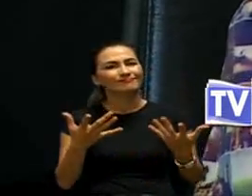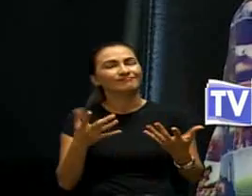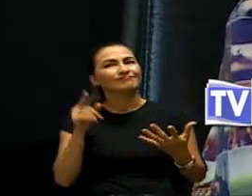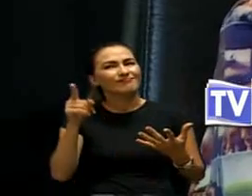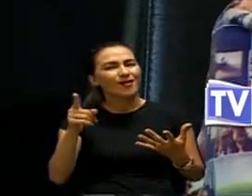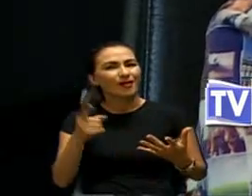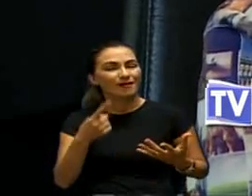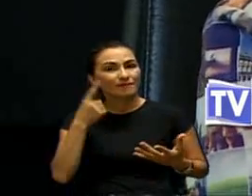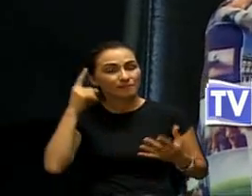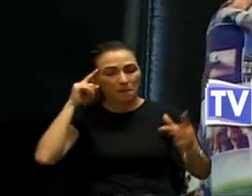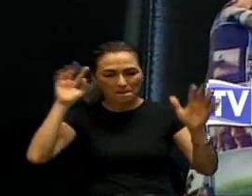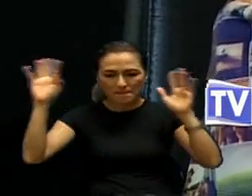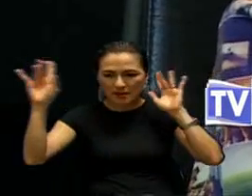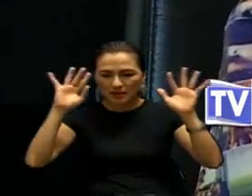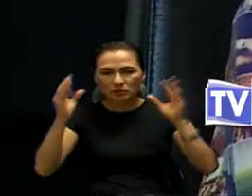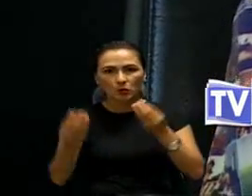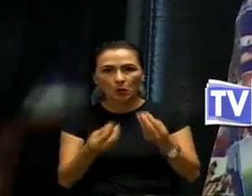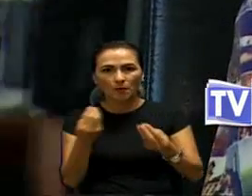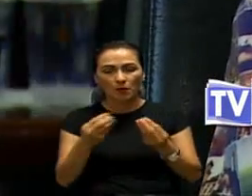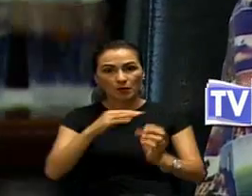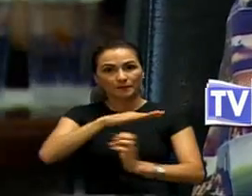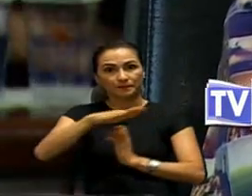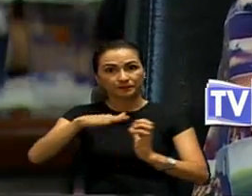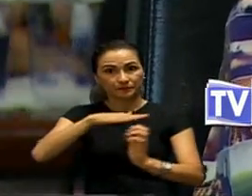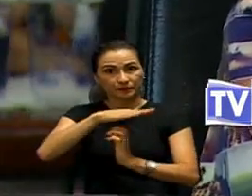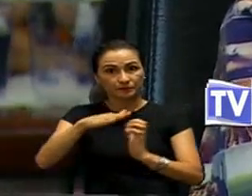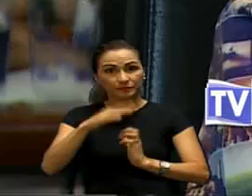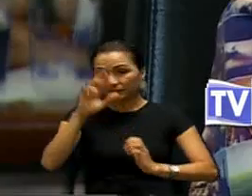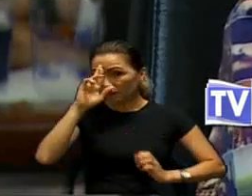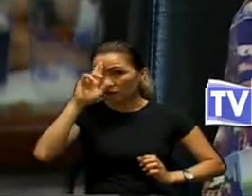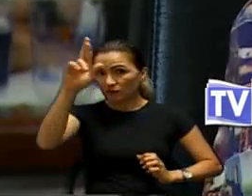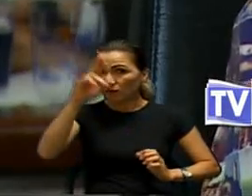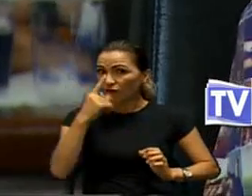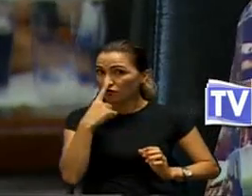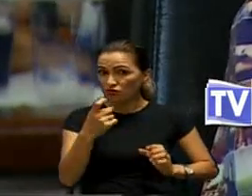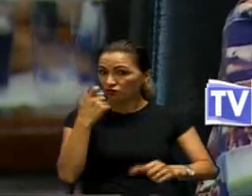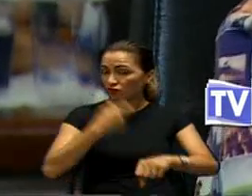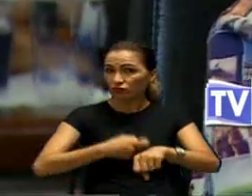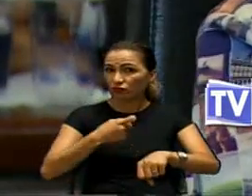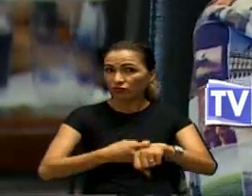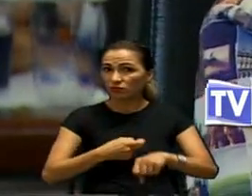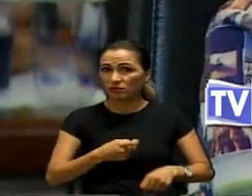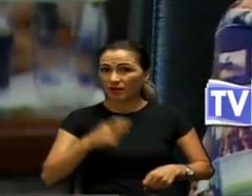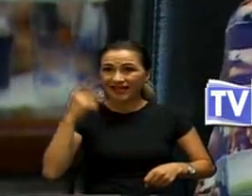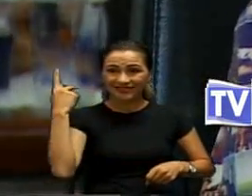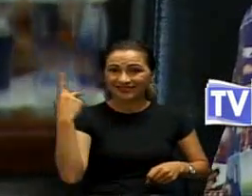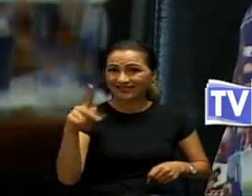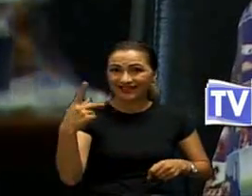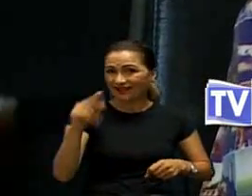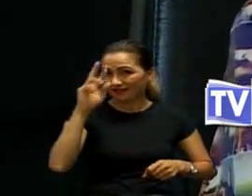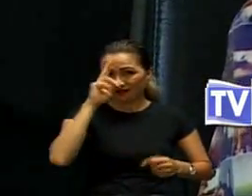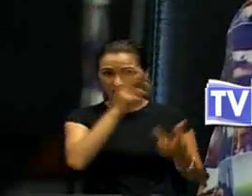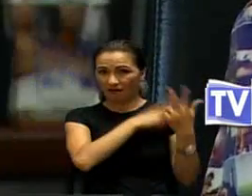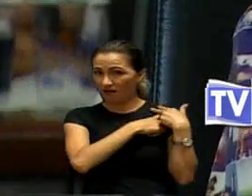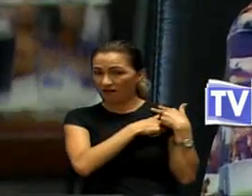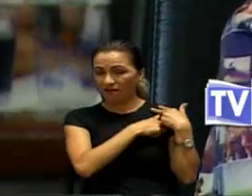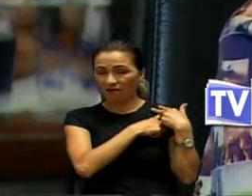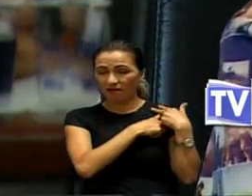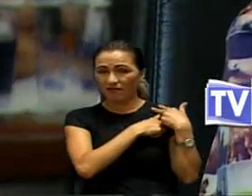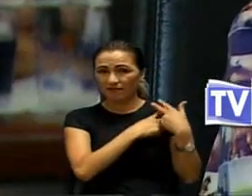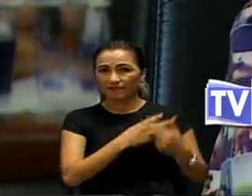que essas empresas que produzem o resíduo teriam que ser responsáveis pelo recolhimento e elas vão na justiça com todas as